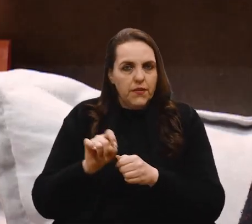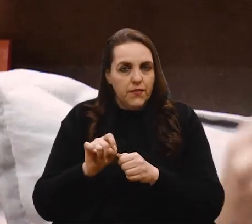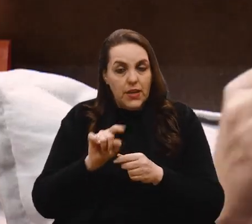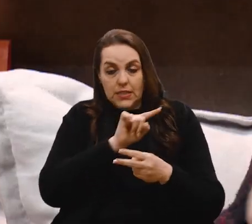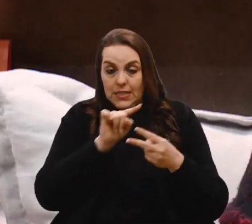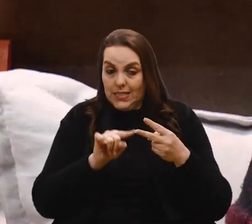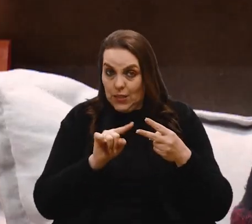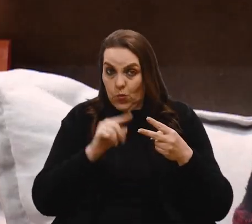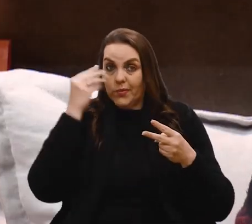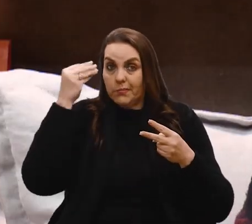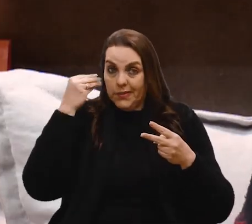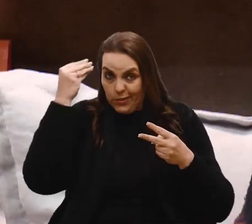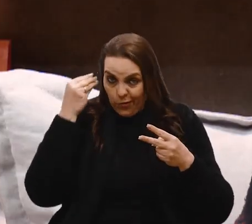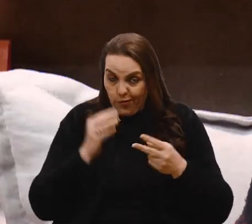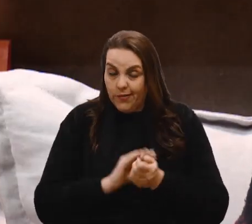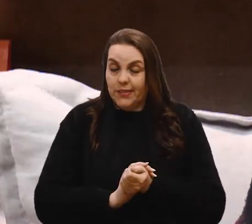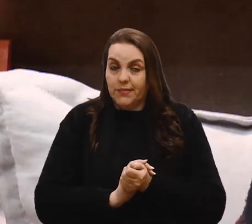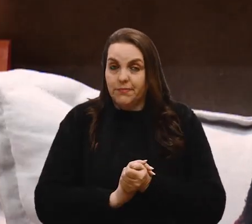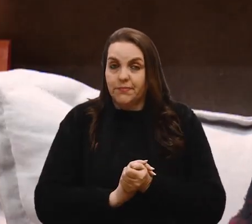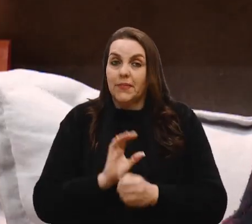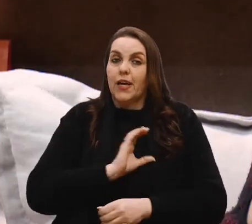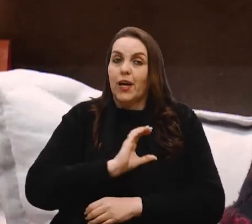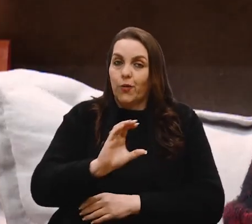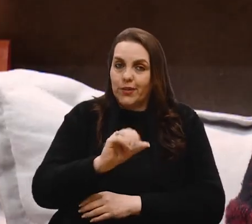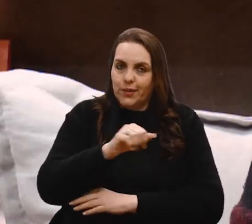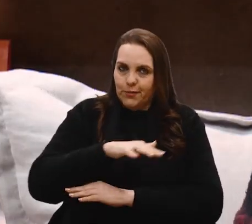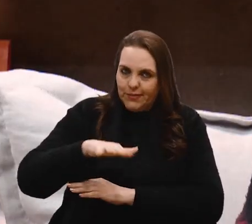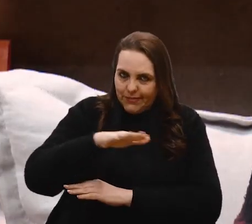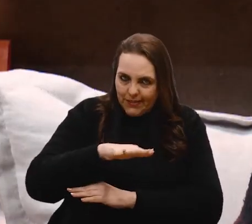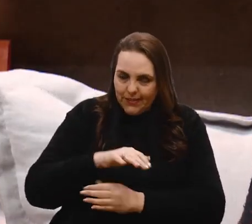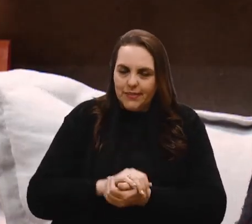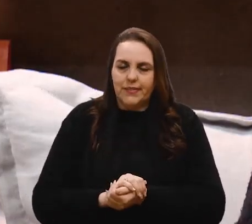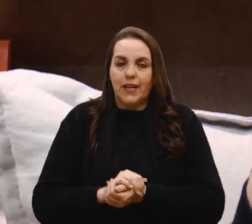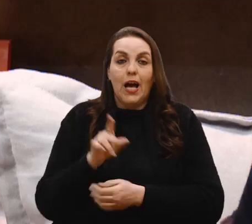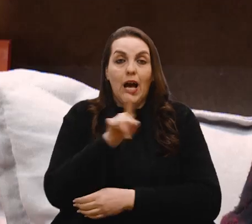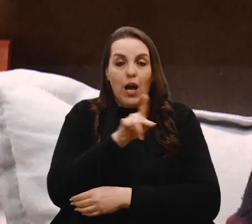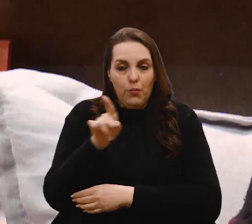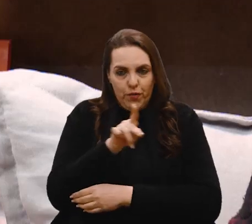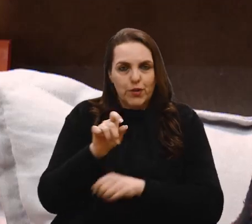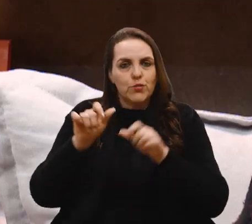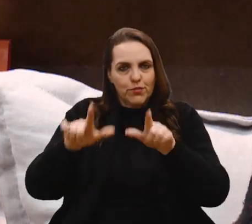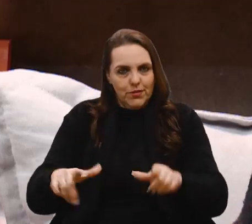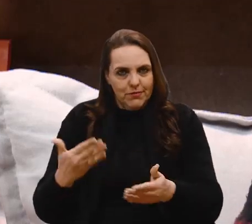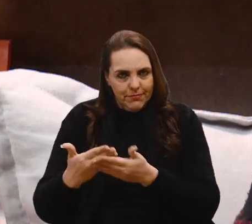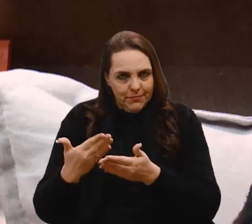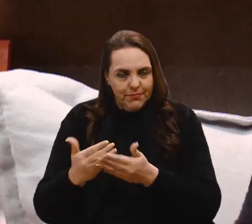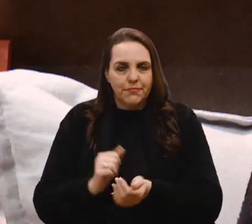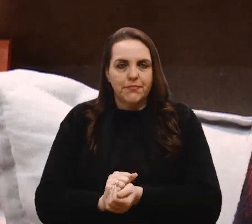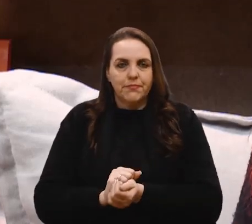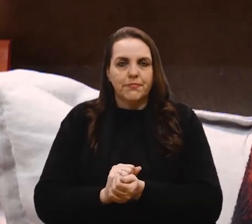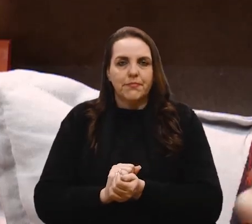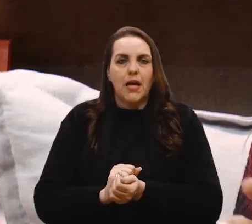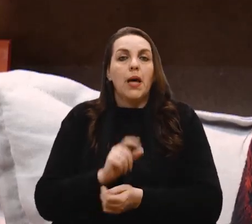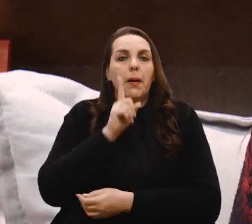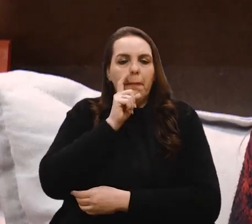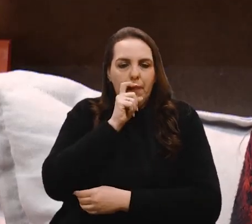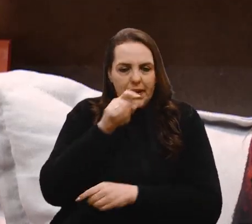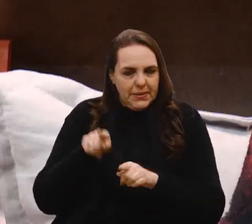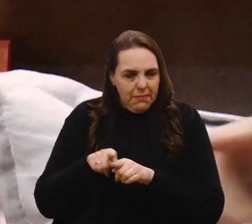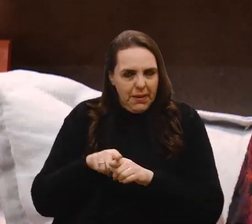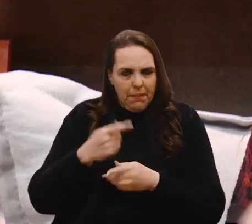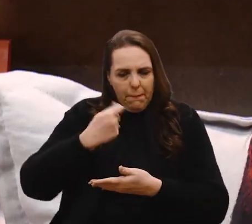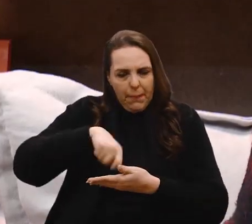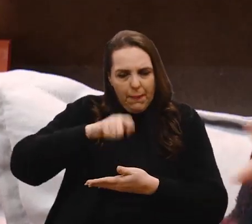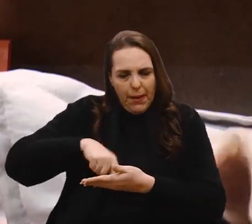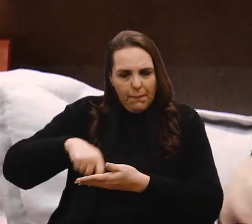outra psicóloga, era a coordenadora da área, a professora de sala de aula, eu sei, mais os pais. Eu sei que foram